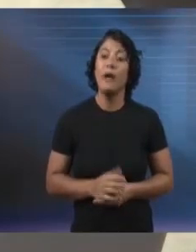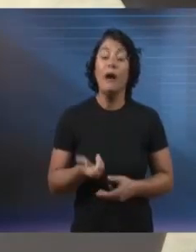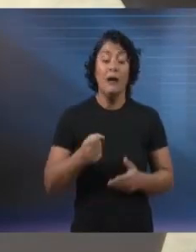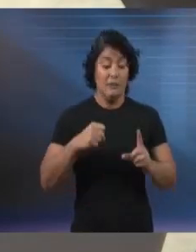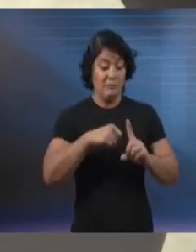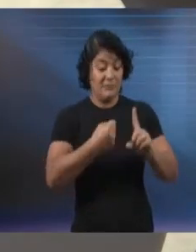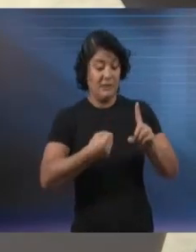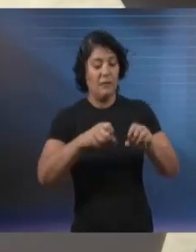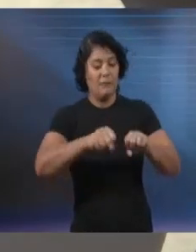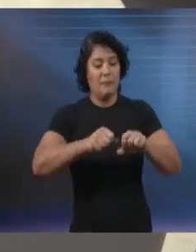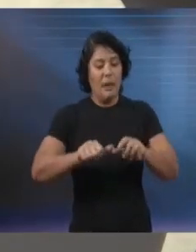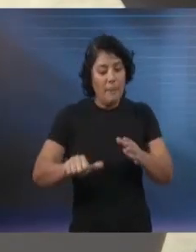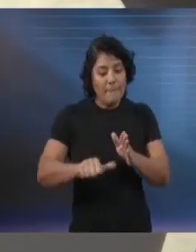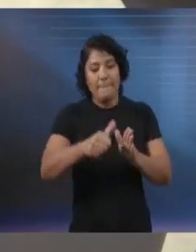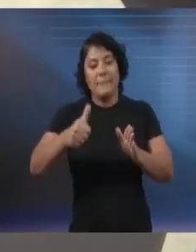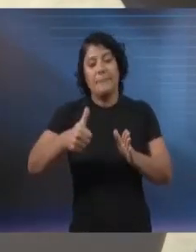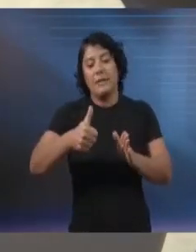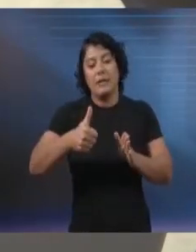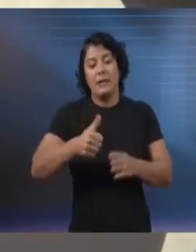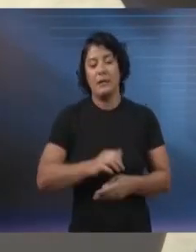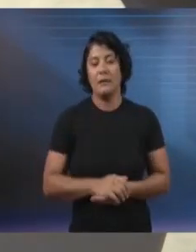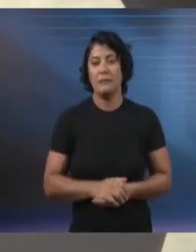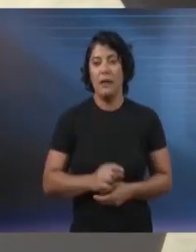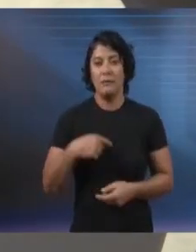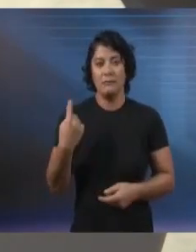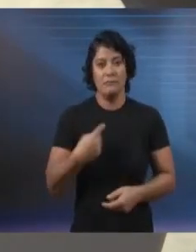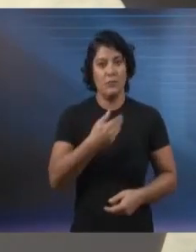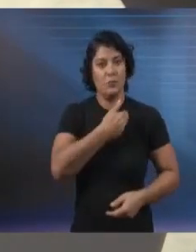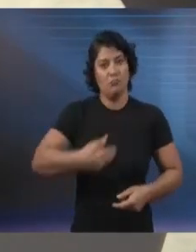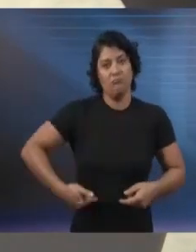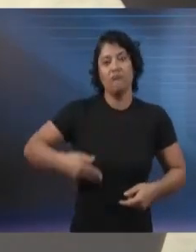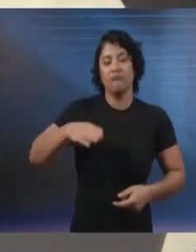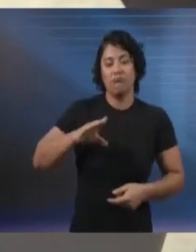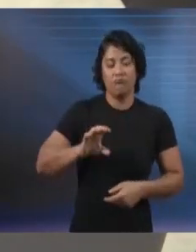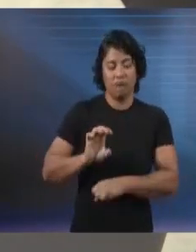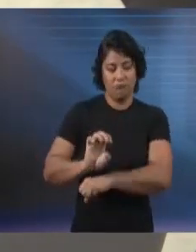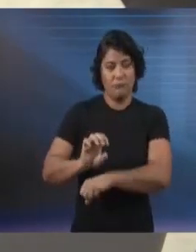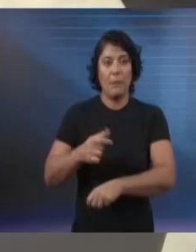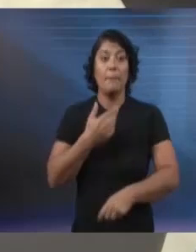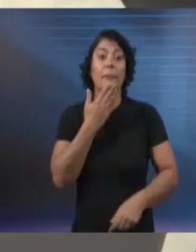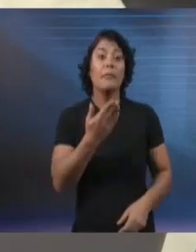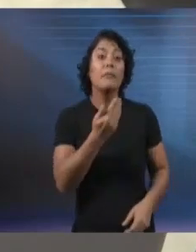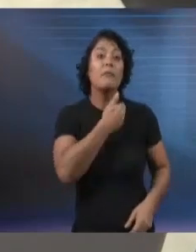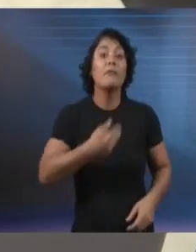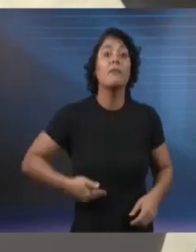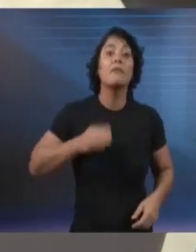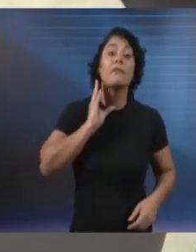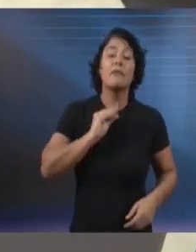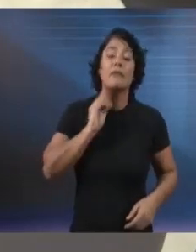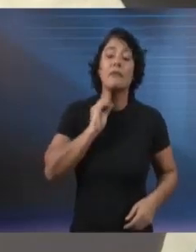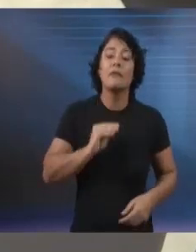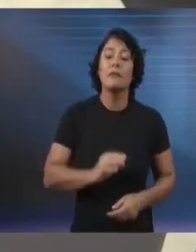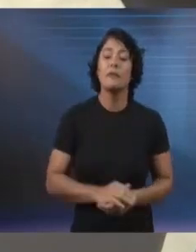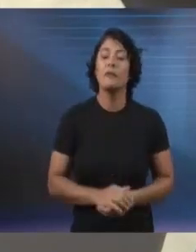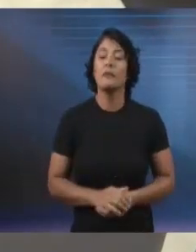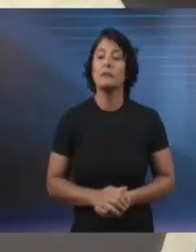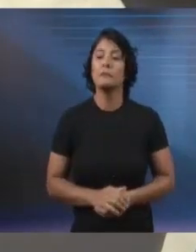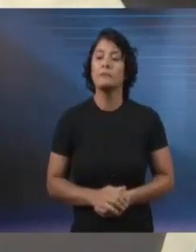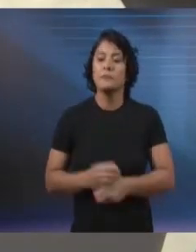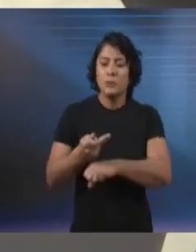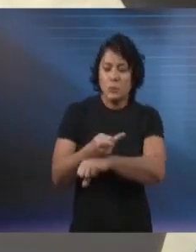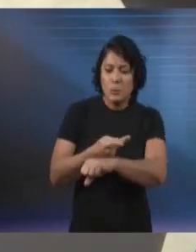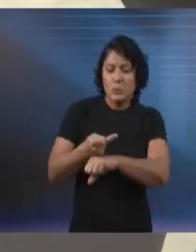como prioridade por nosso governo do Estado. Eu quero pedir à governadora Fátima que